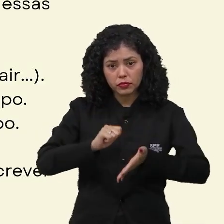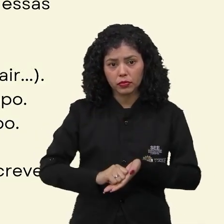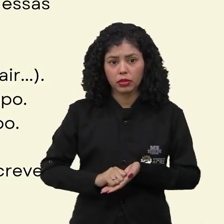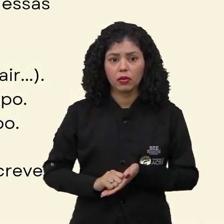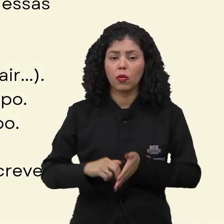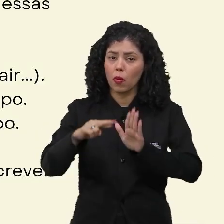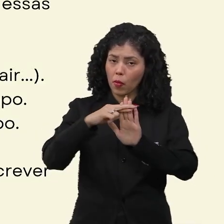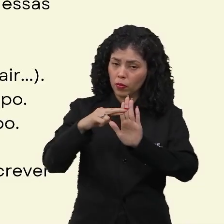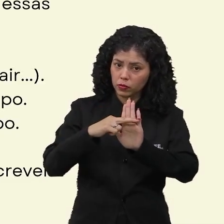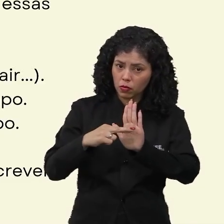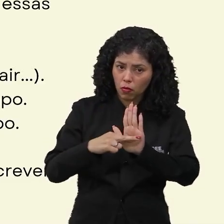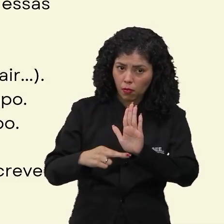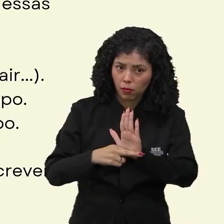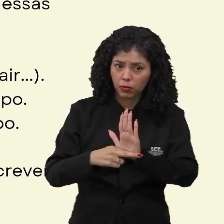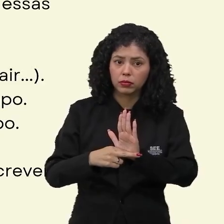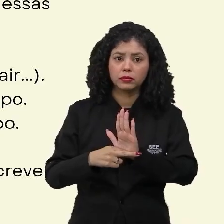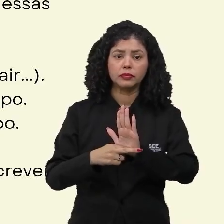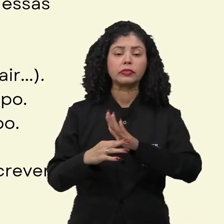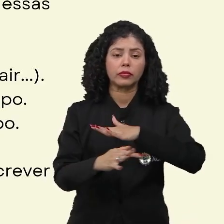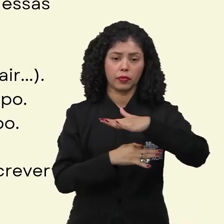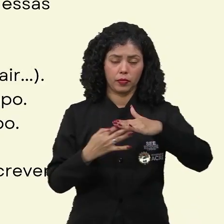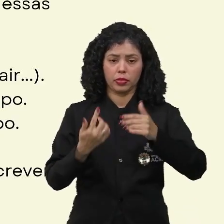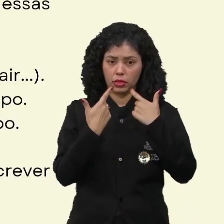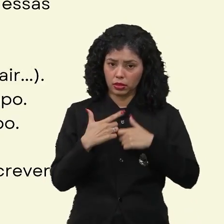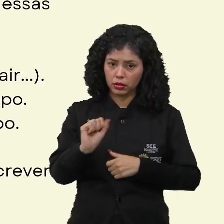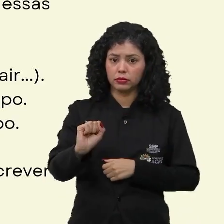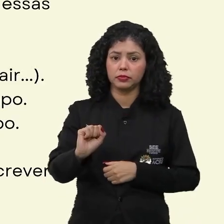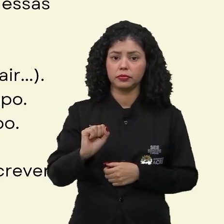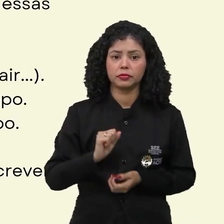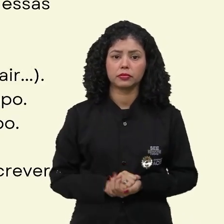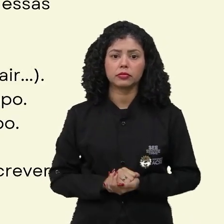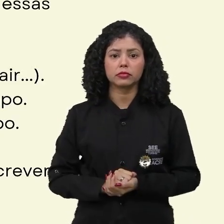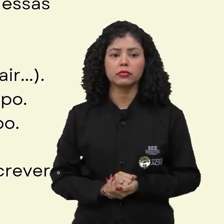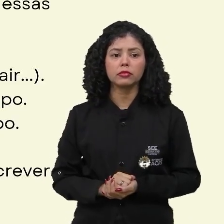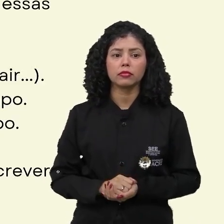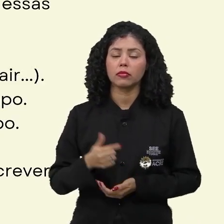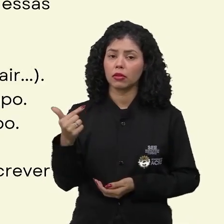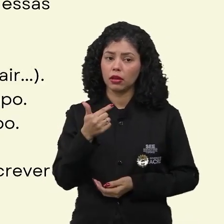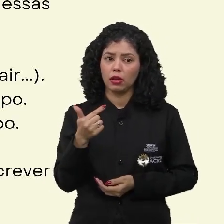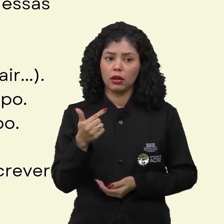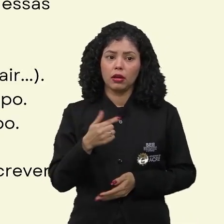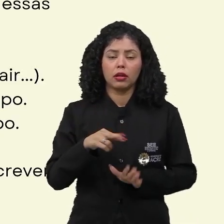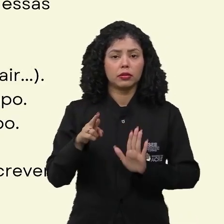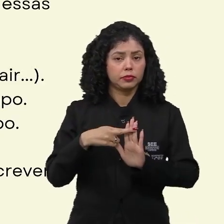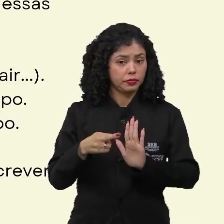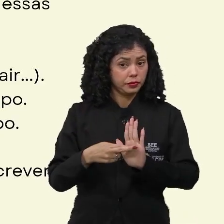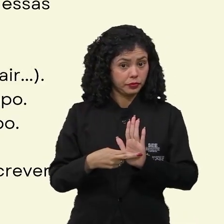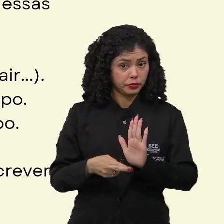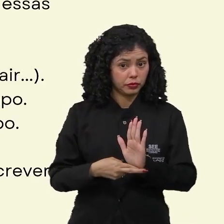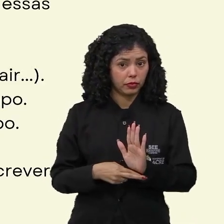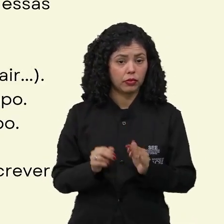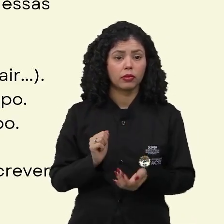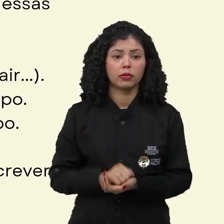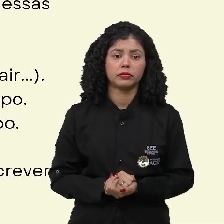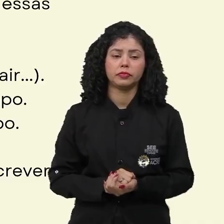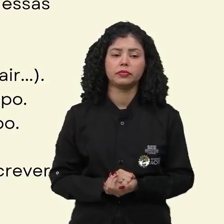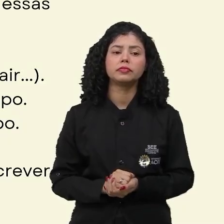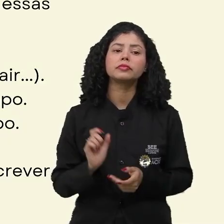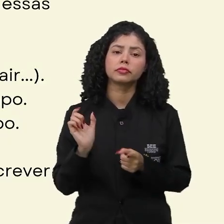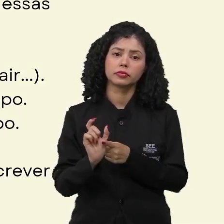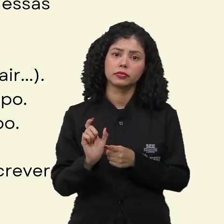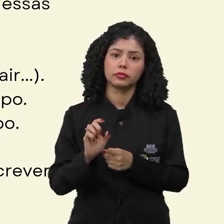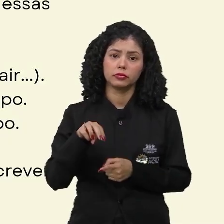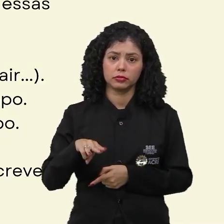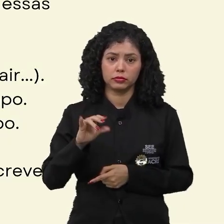prescritiva segue regras formais da língua. E segundo essa regra, a